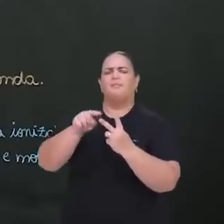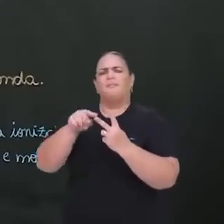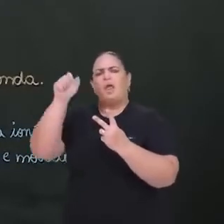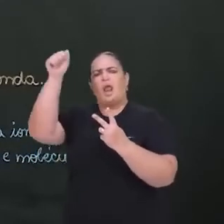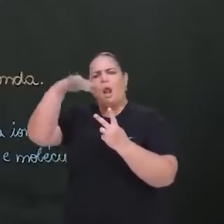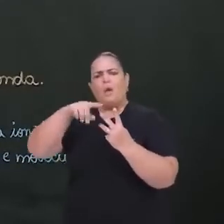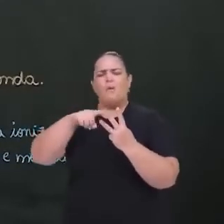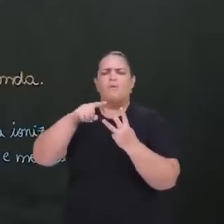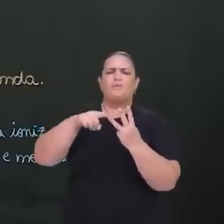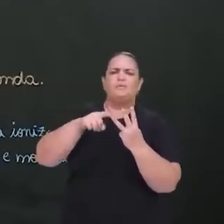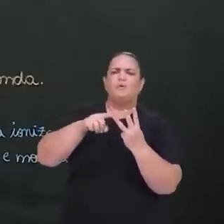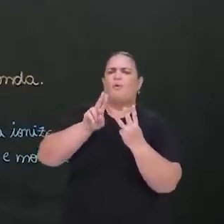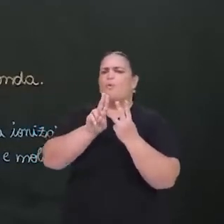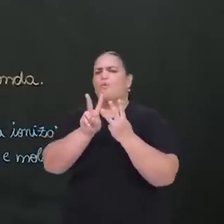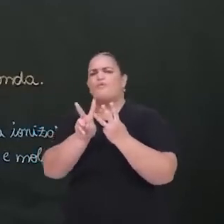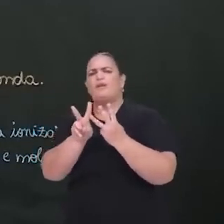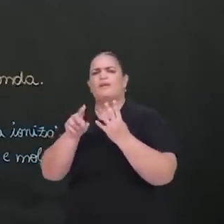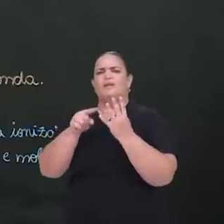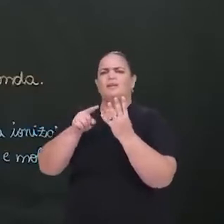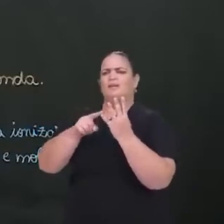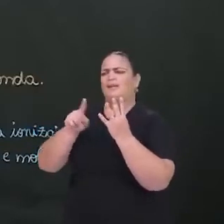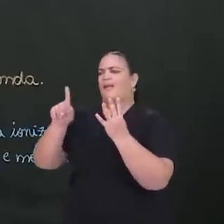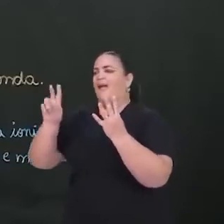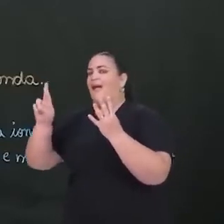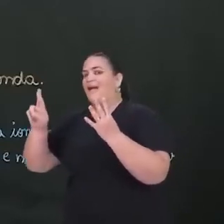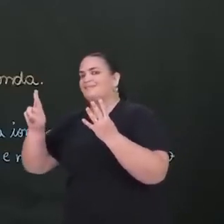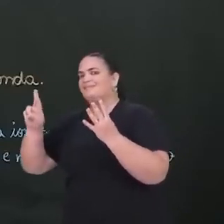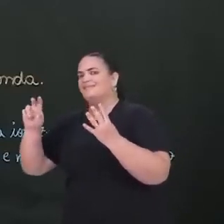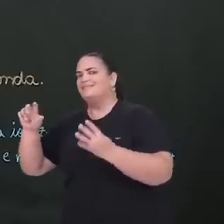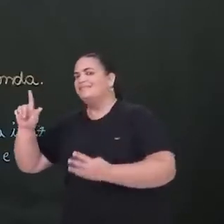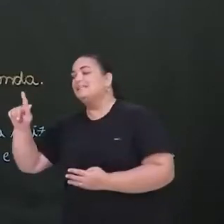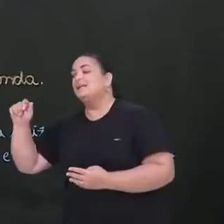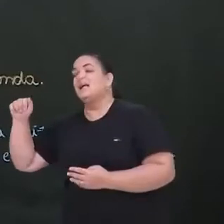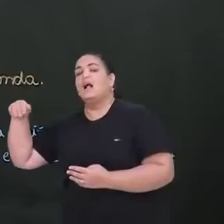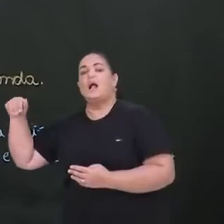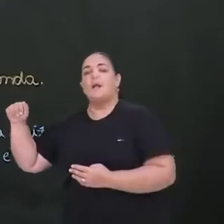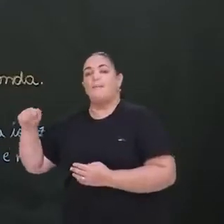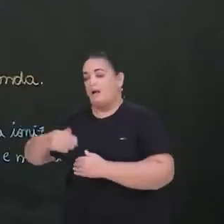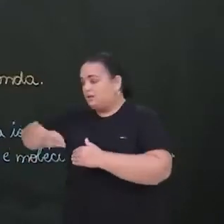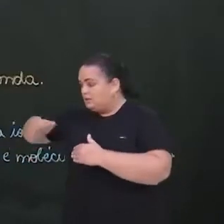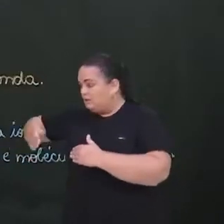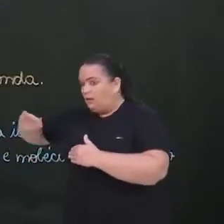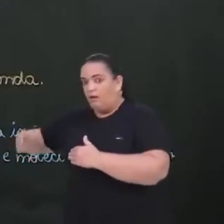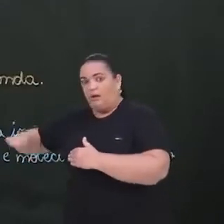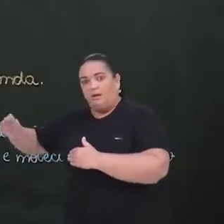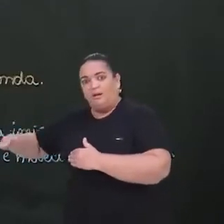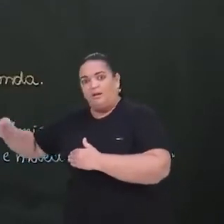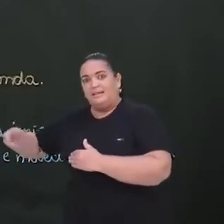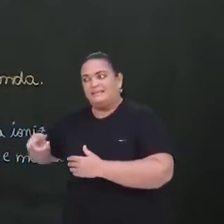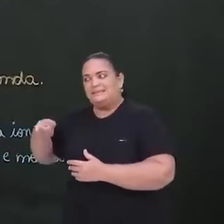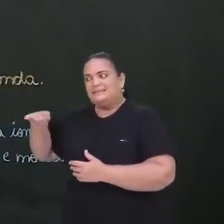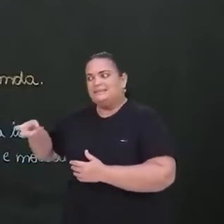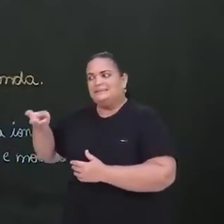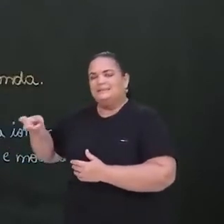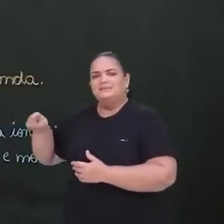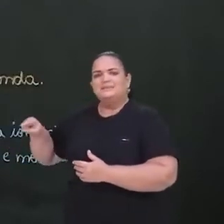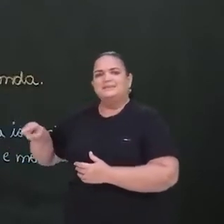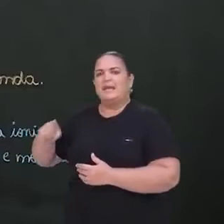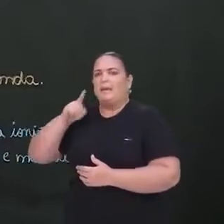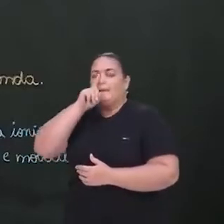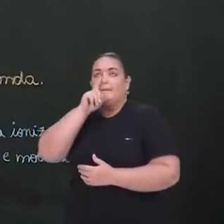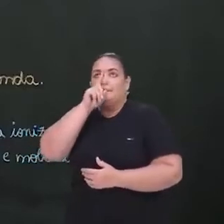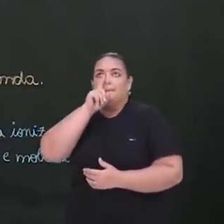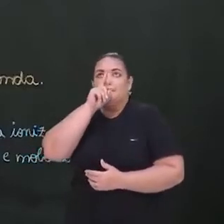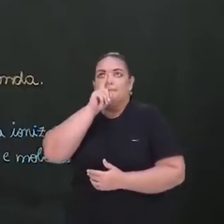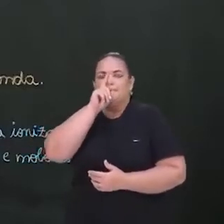Infravermelho, luz visível, ultravioleta, até que eu chego na radiação gama. Radiação perigosíssima. Repare, olha isso. Eu